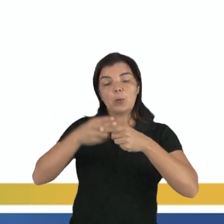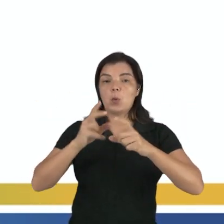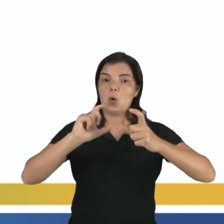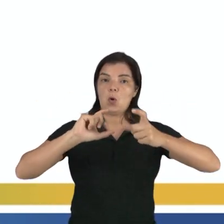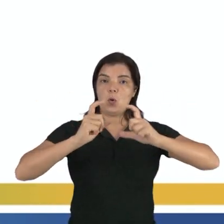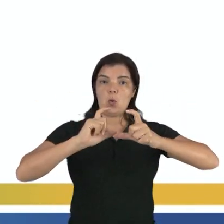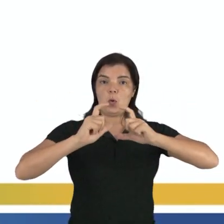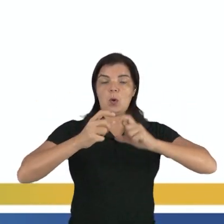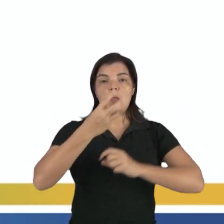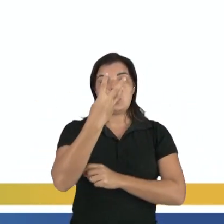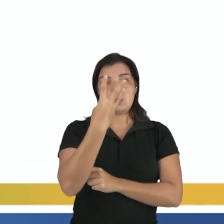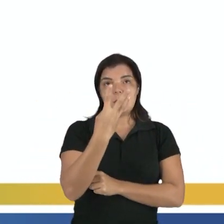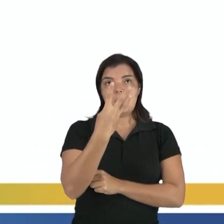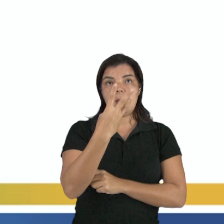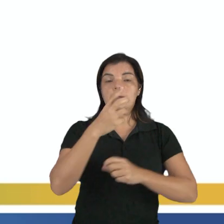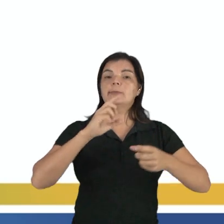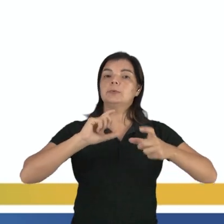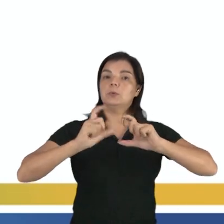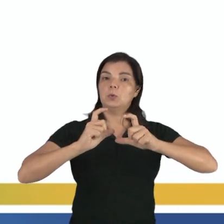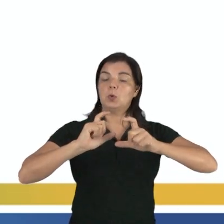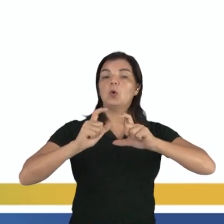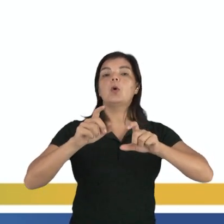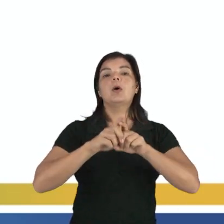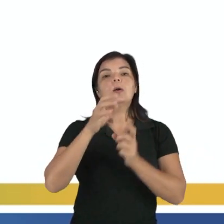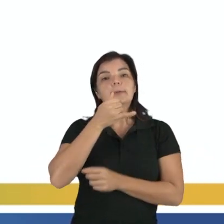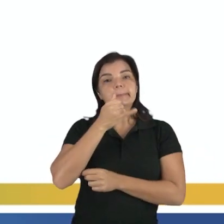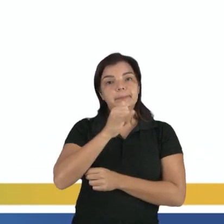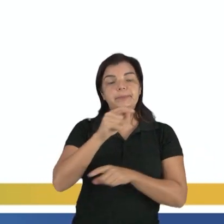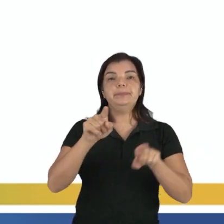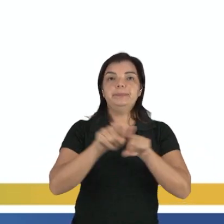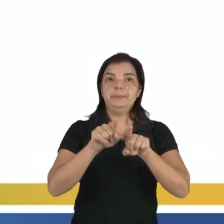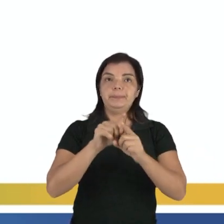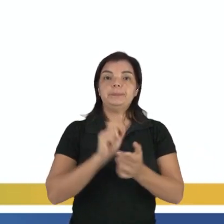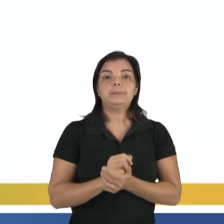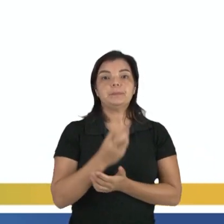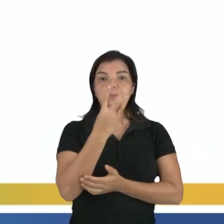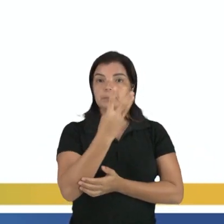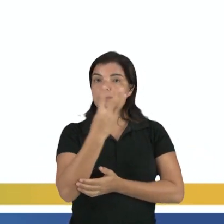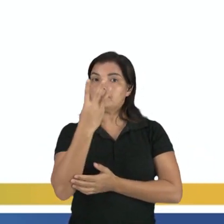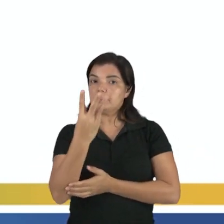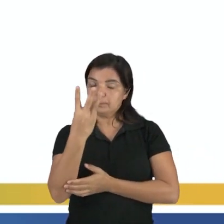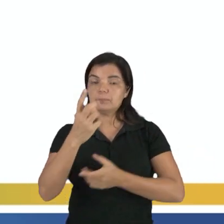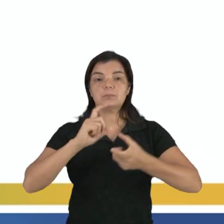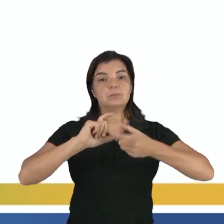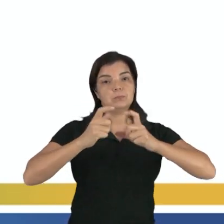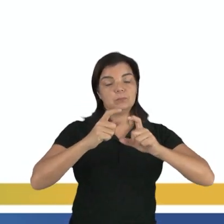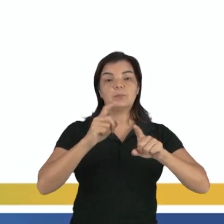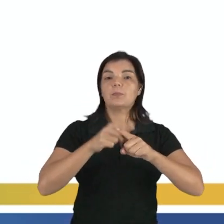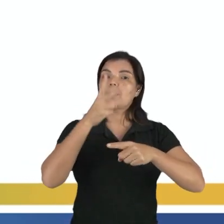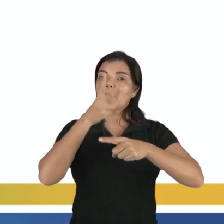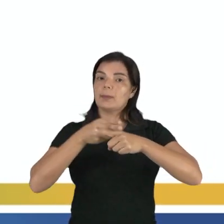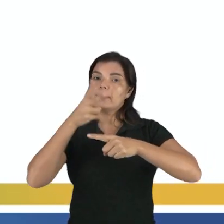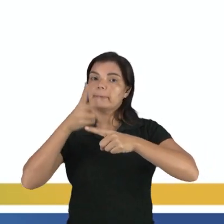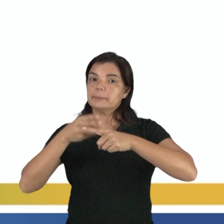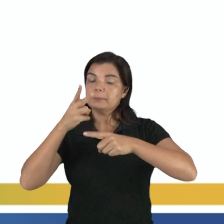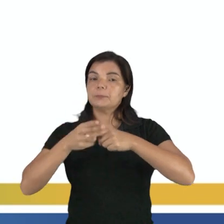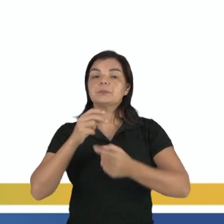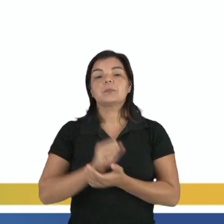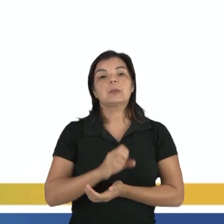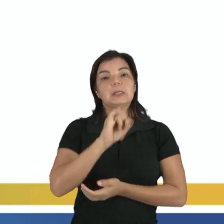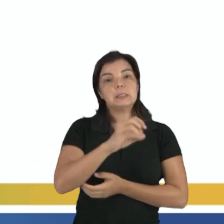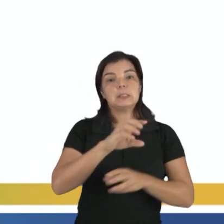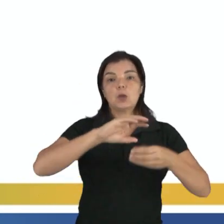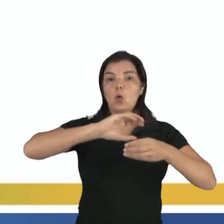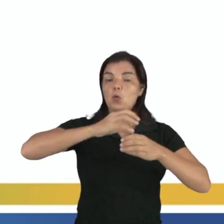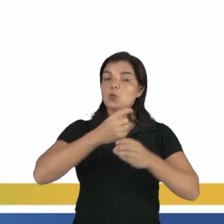três lâmpadas né veja que a corrente né corrente elétrica ela passa por essas três lâmpadas em série né se eu